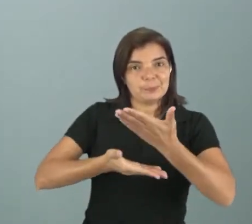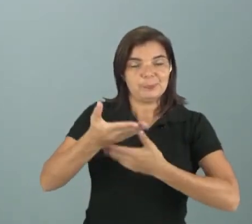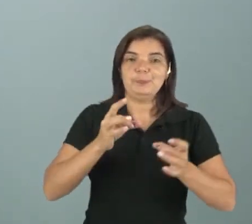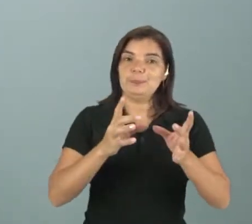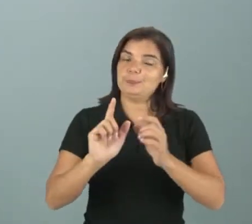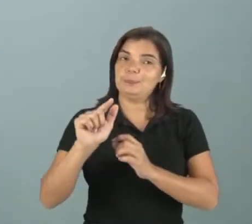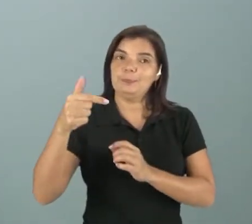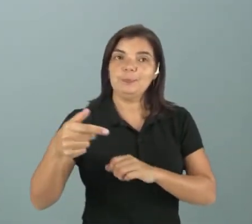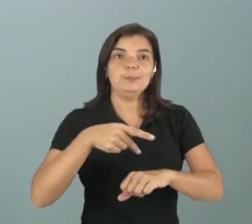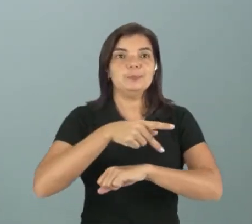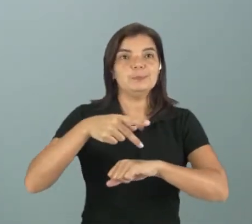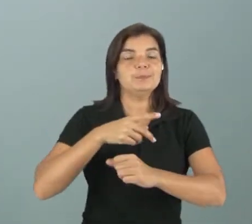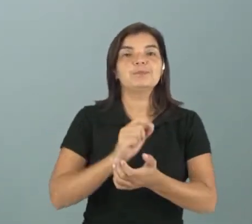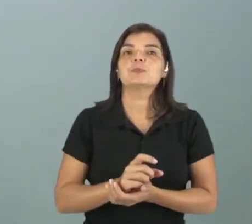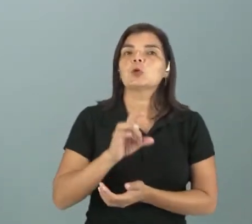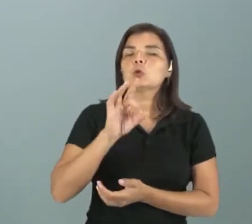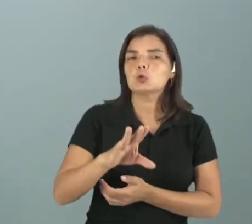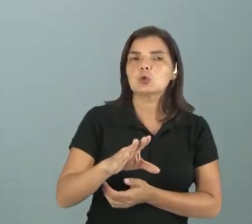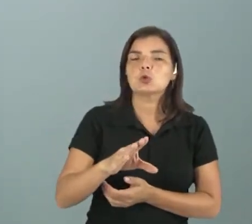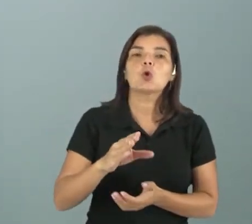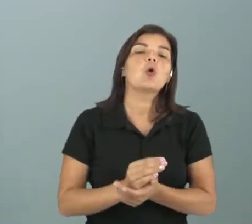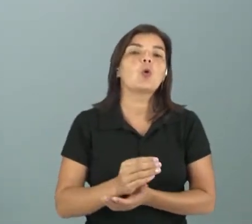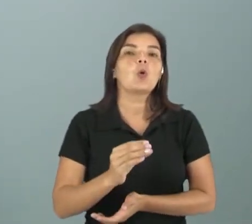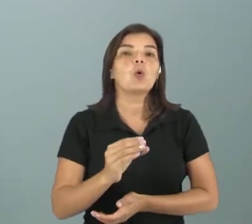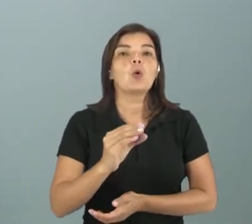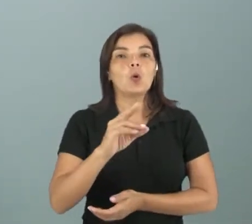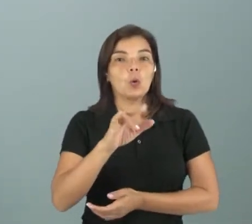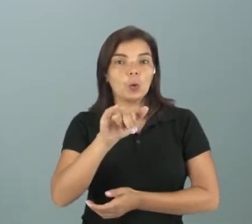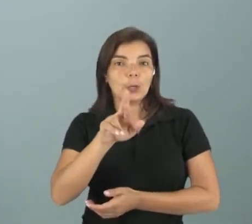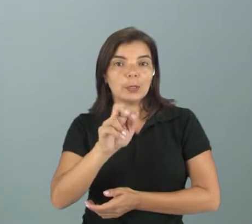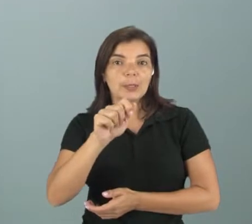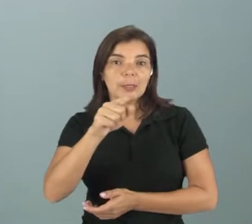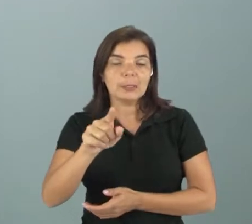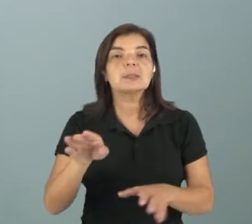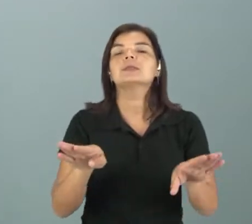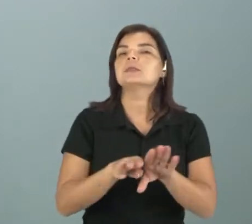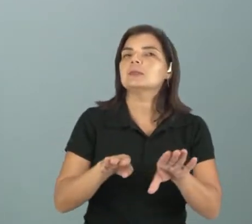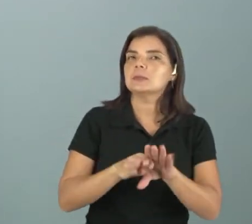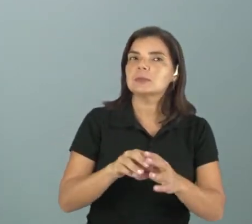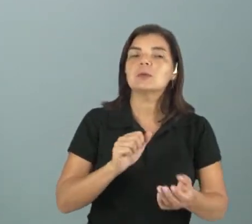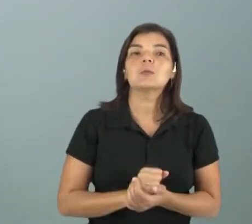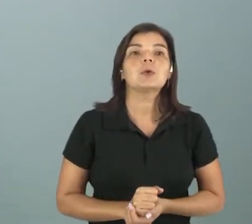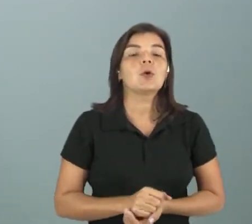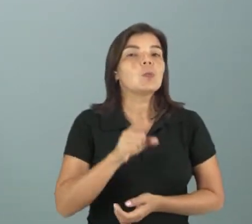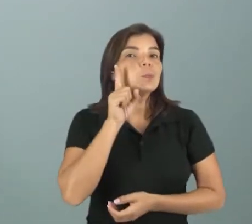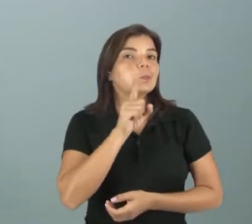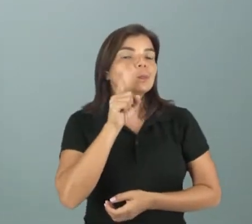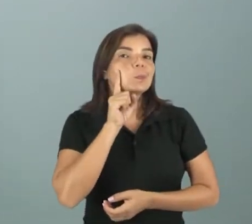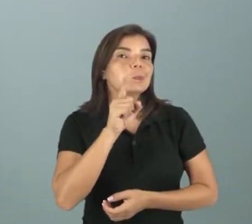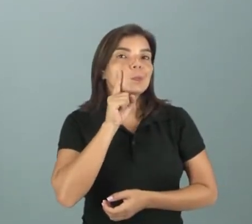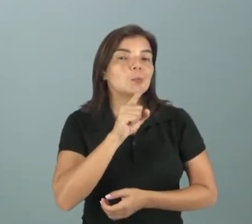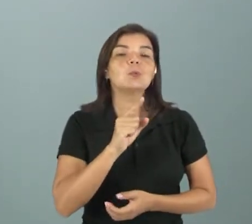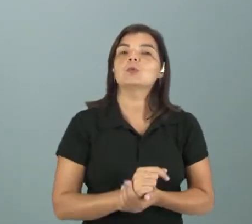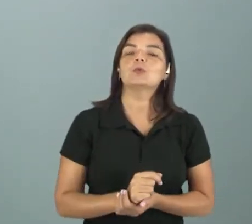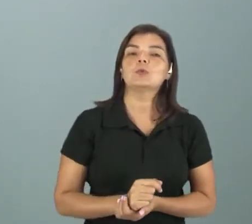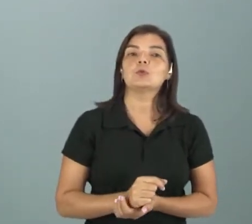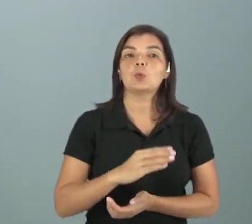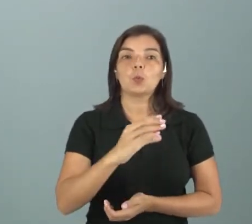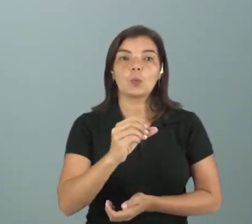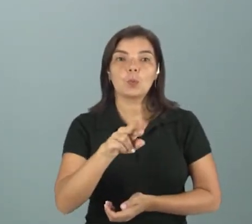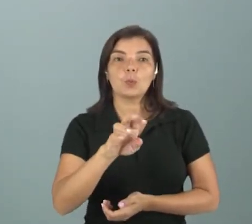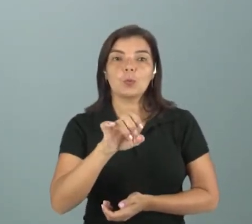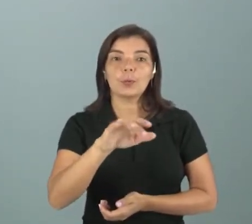com os outros. Não só Cuba, mas você tem o Irã, que também passa por embargo econômico americano, e a própria Coreia do Norte, que